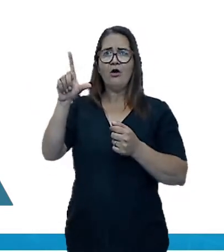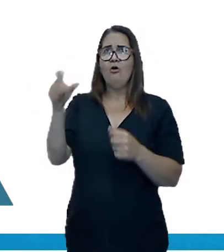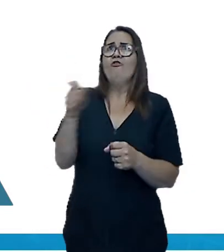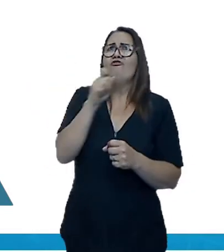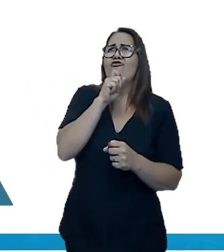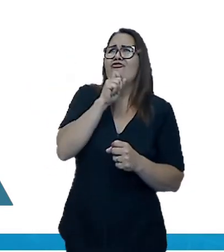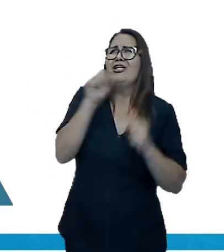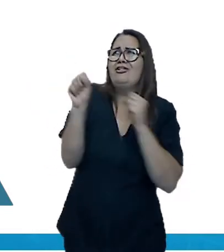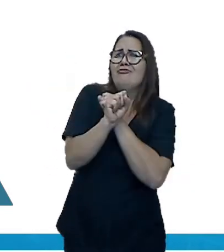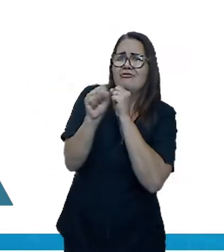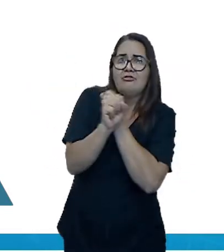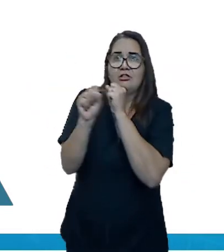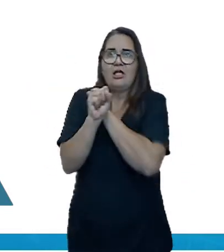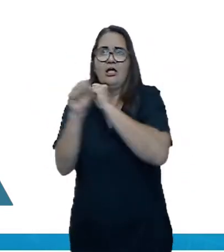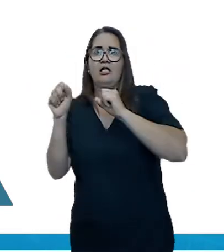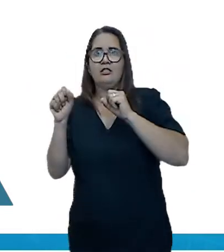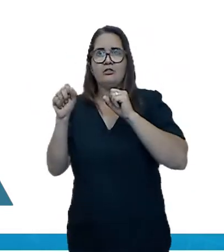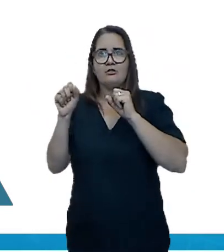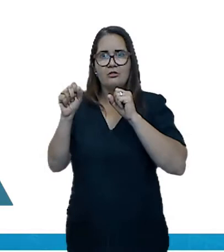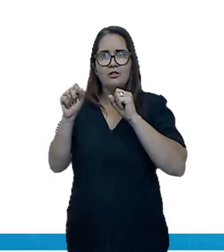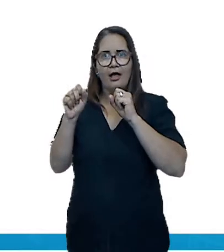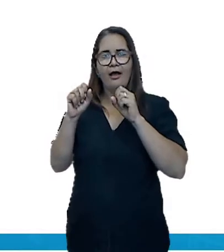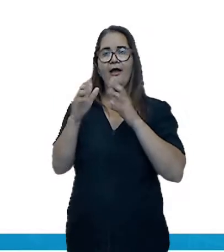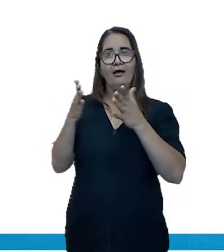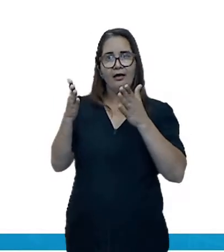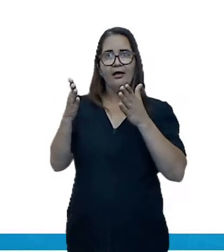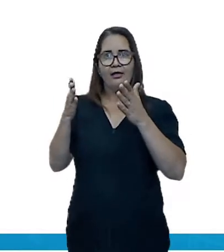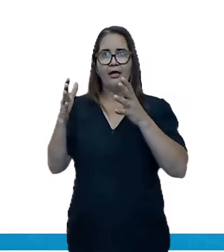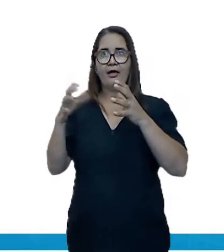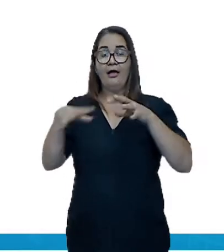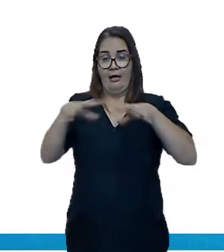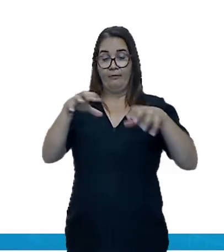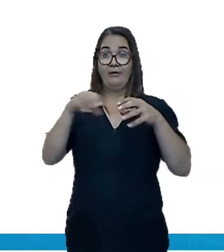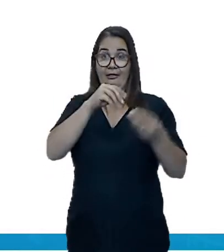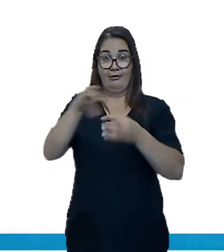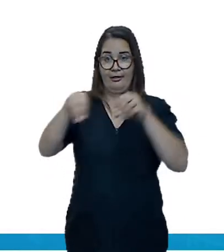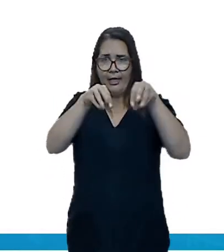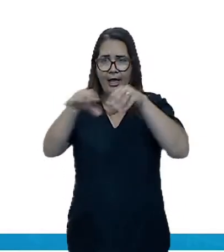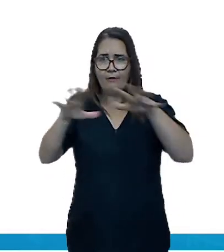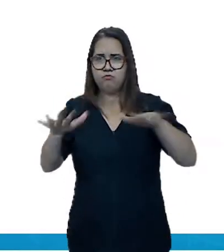explicar aí a evolução a teoria de Charles